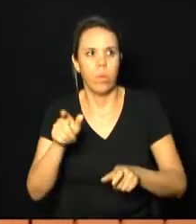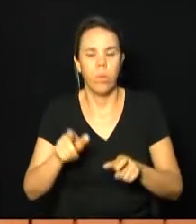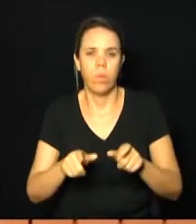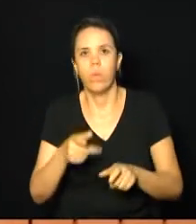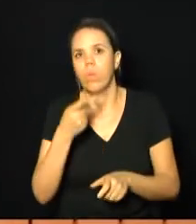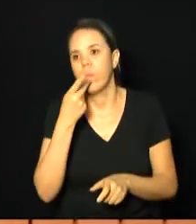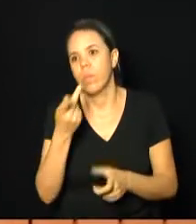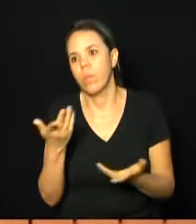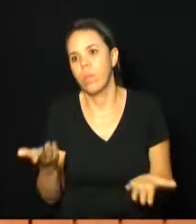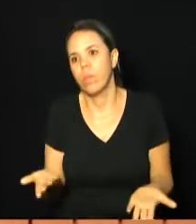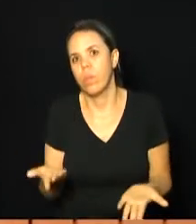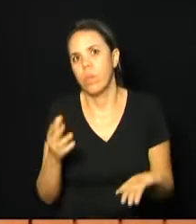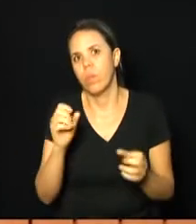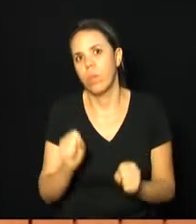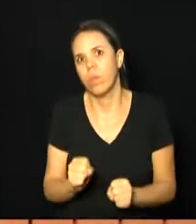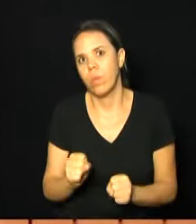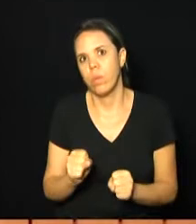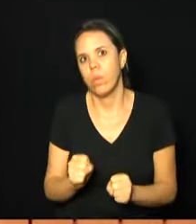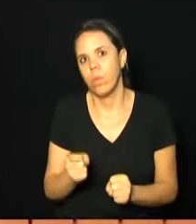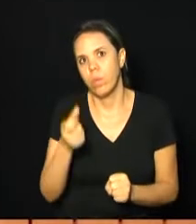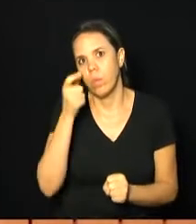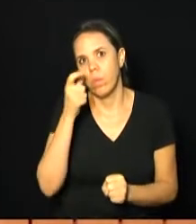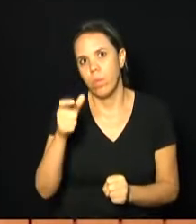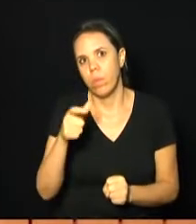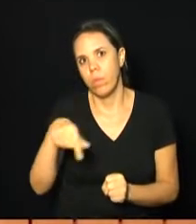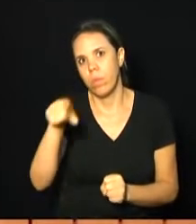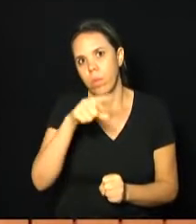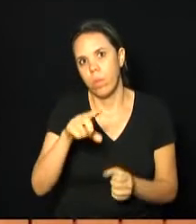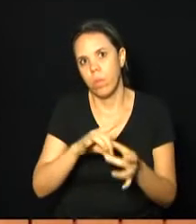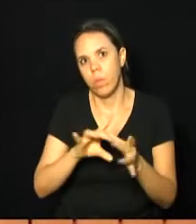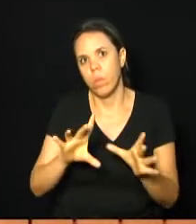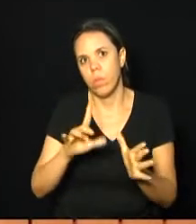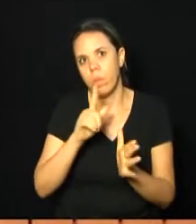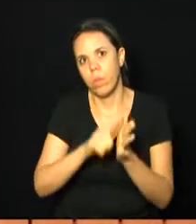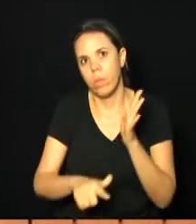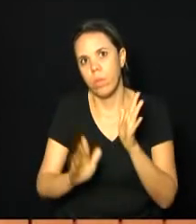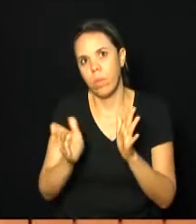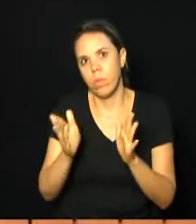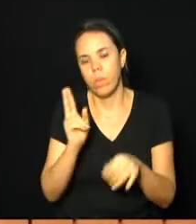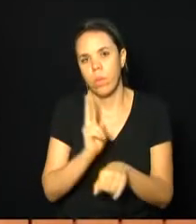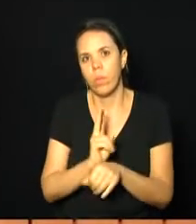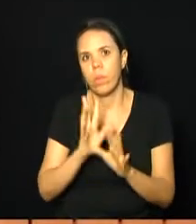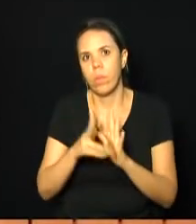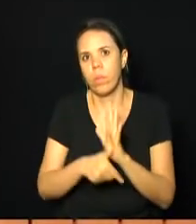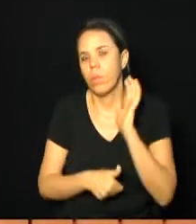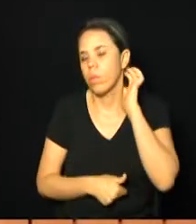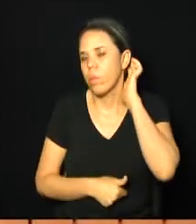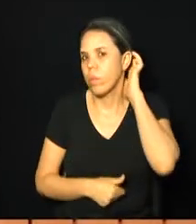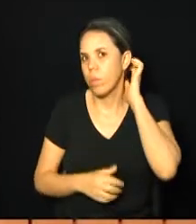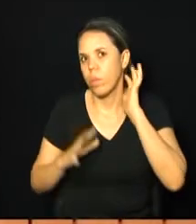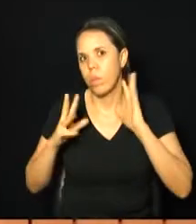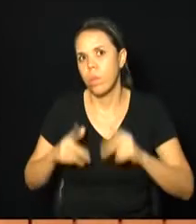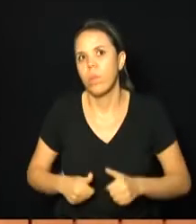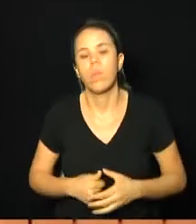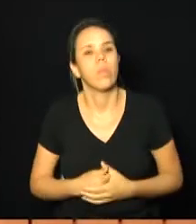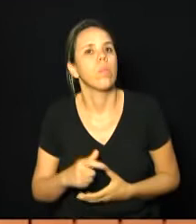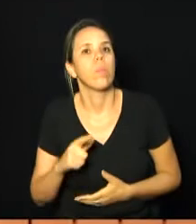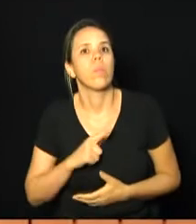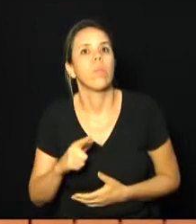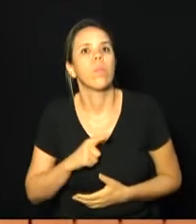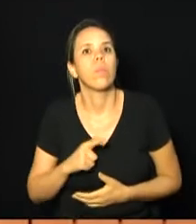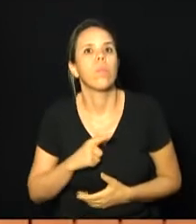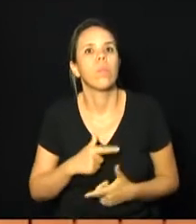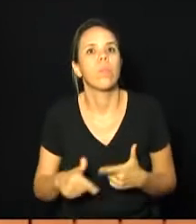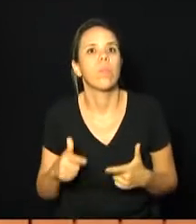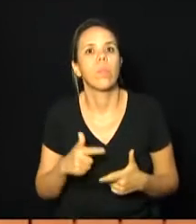olha, vocês podem pegar, pode olhar, mas isso que vocês deixem limpo, porque a gente já está mantendo limpo, né? E a gente teve mais 1 ou 2